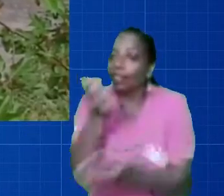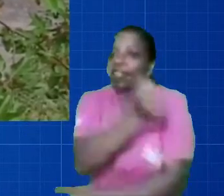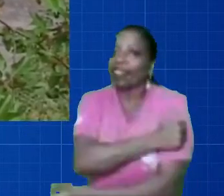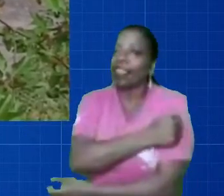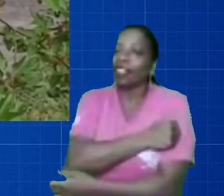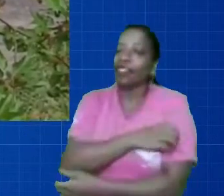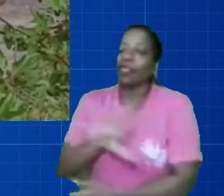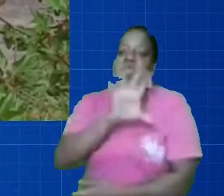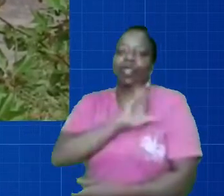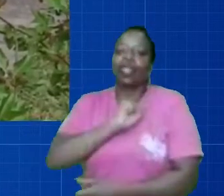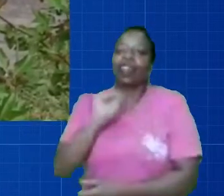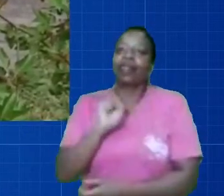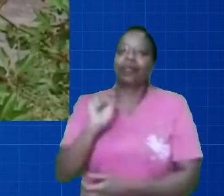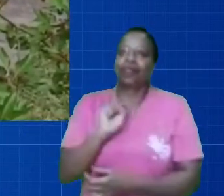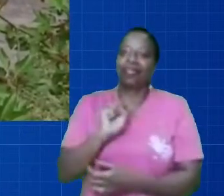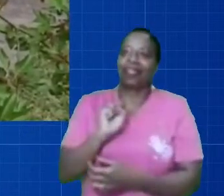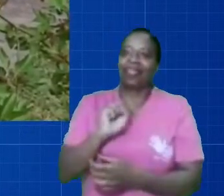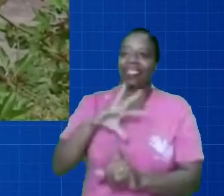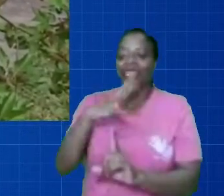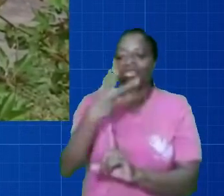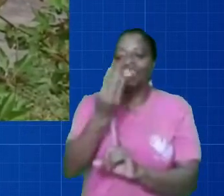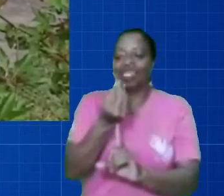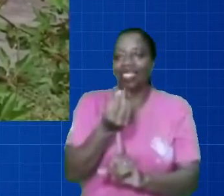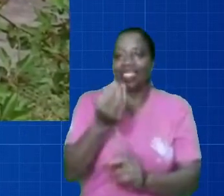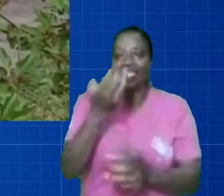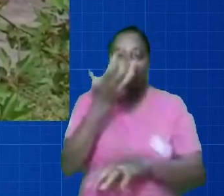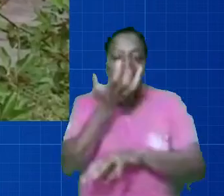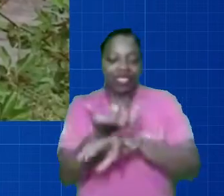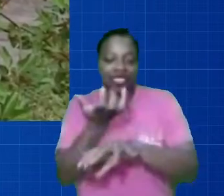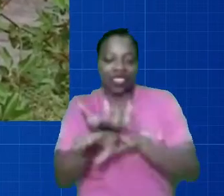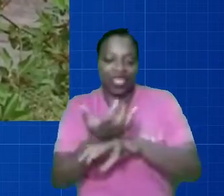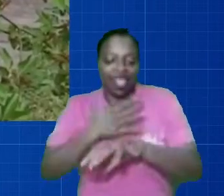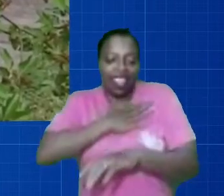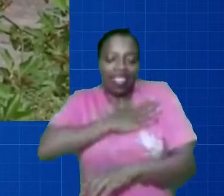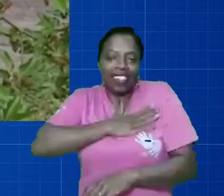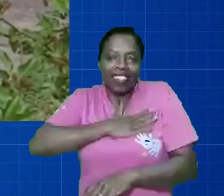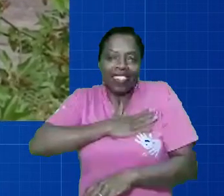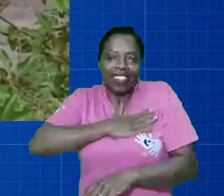pelo gosto de olhar e entender um pouco mais a arte.